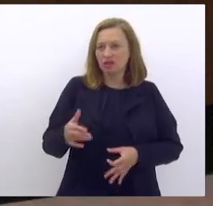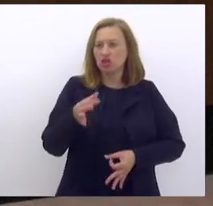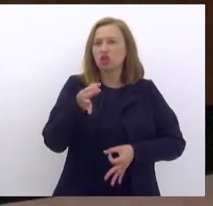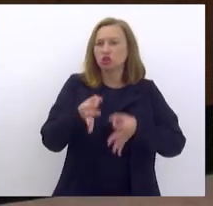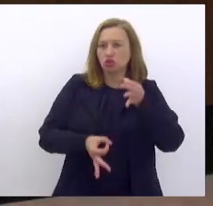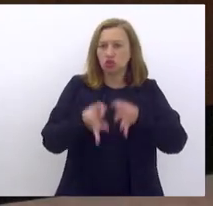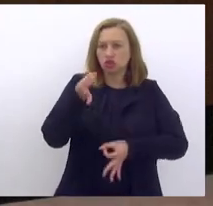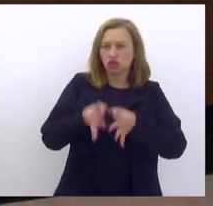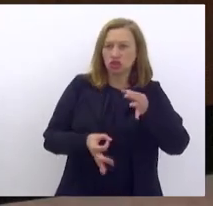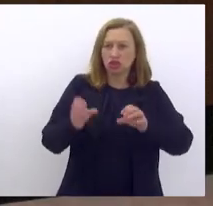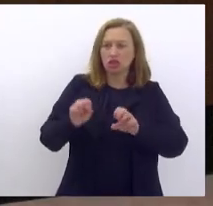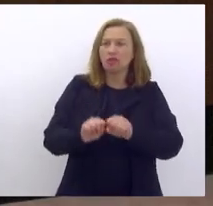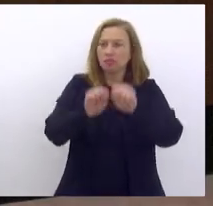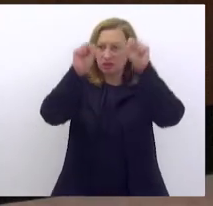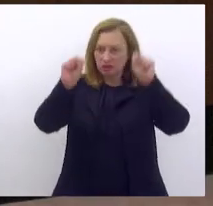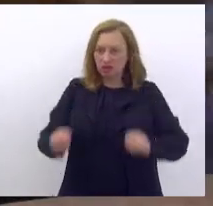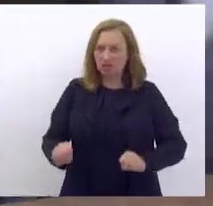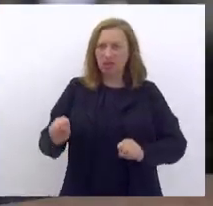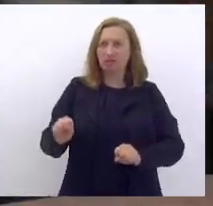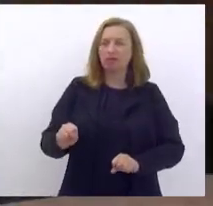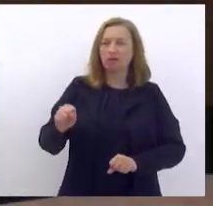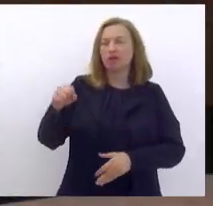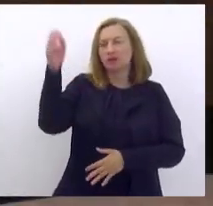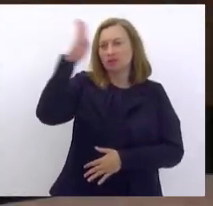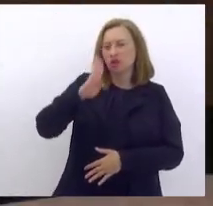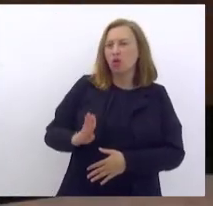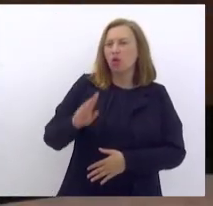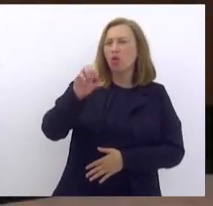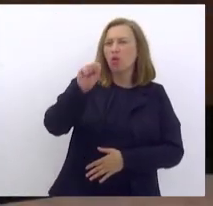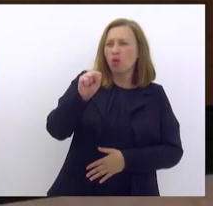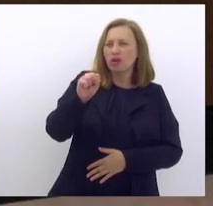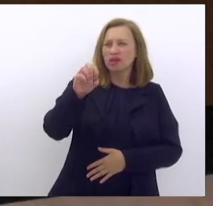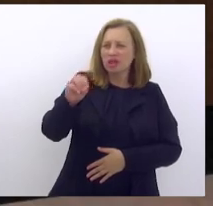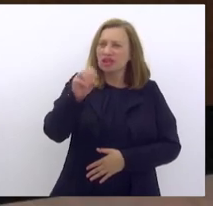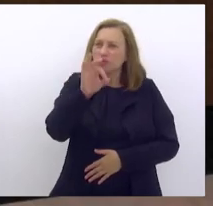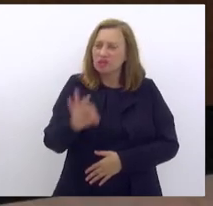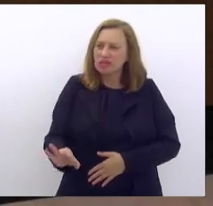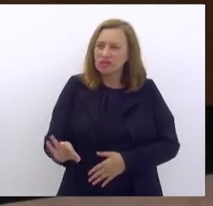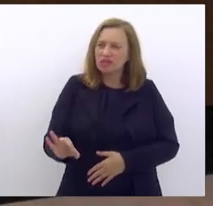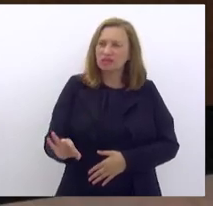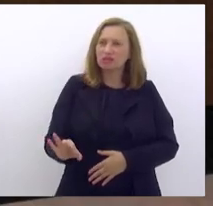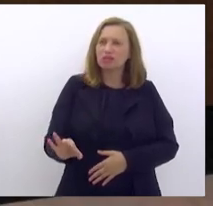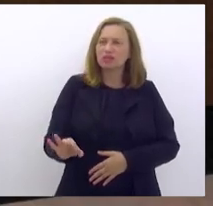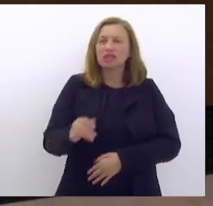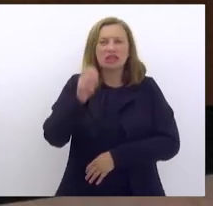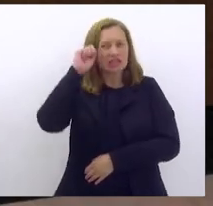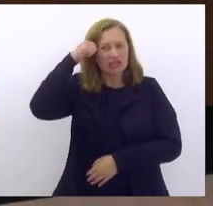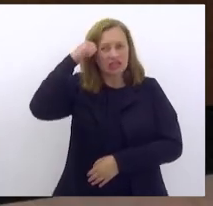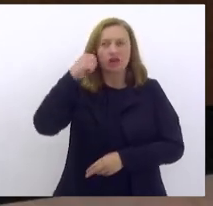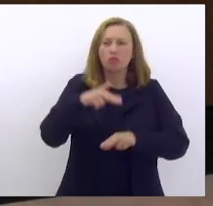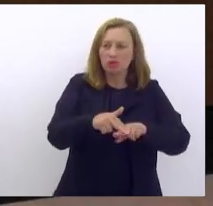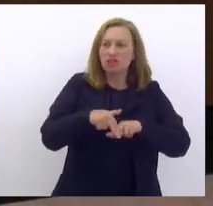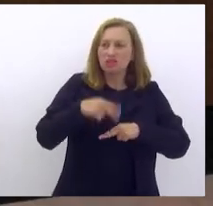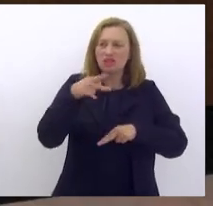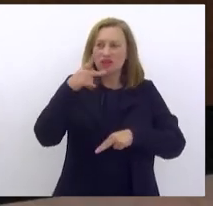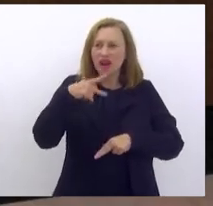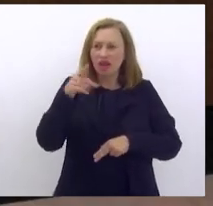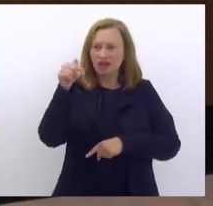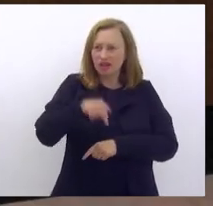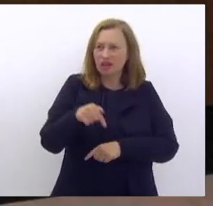brasileiro, que são mais de 80% de negros. Por isso que falaram aqui com